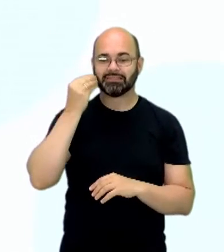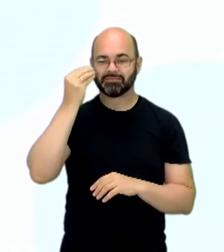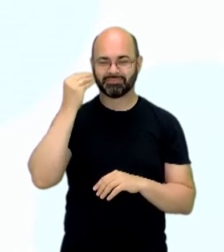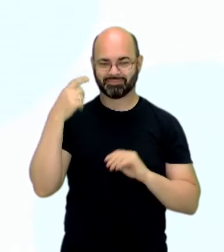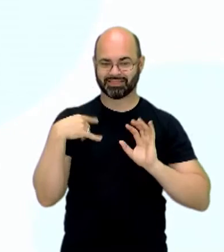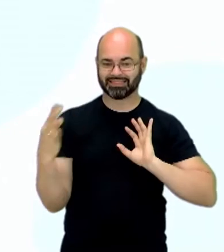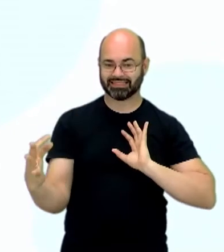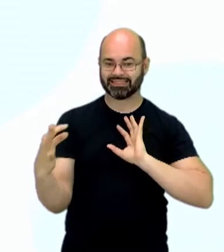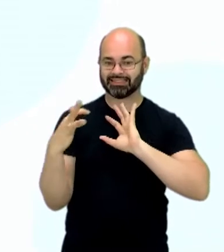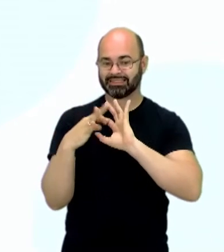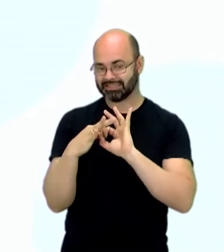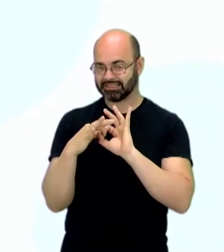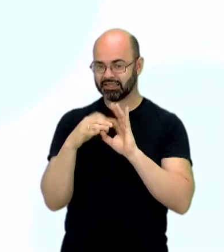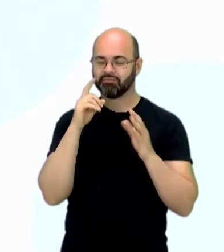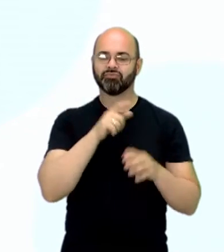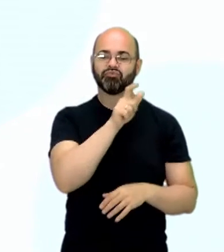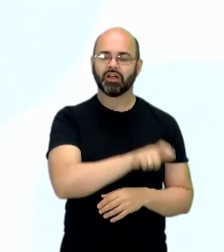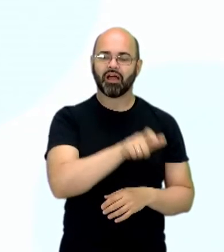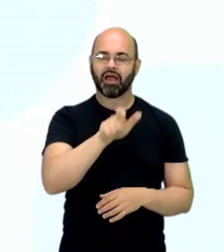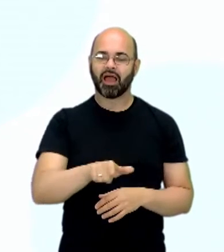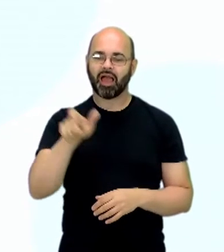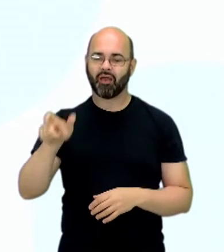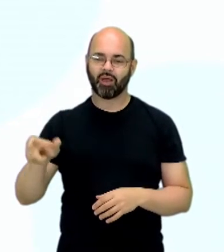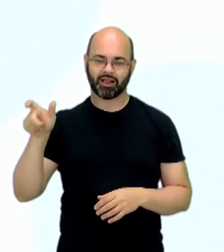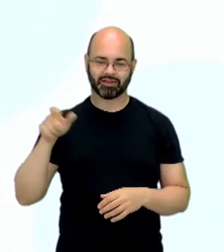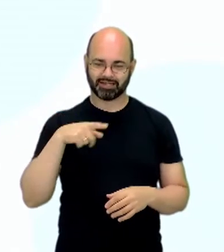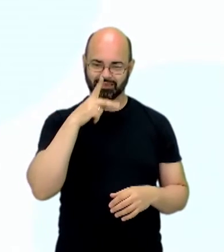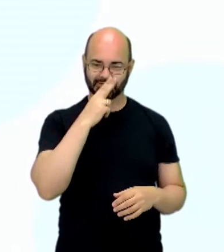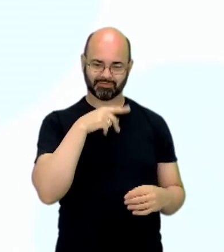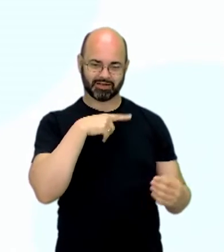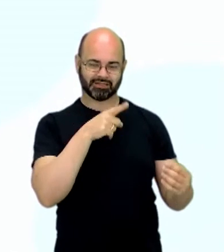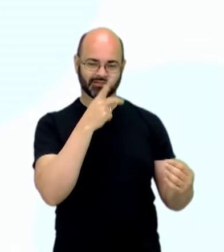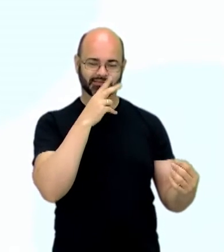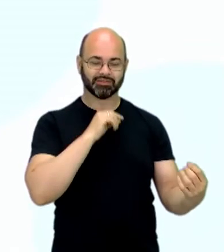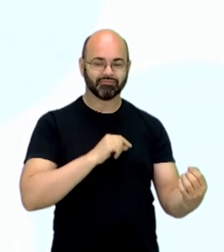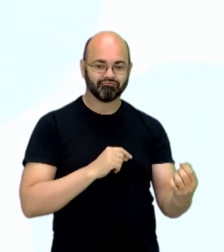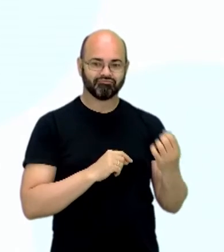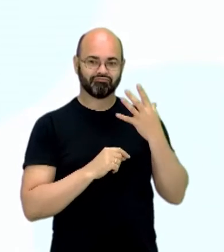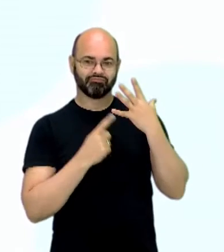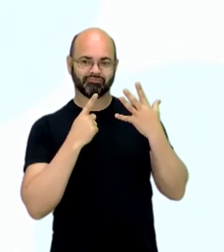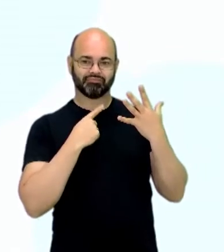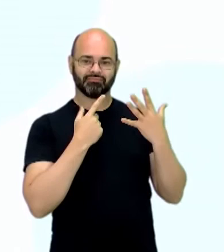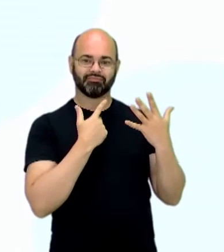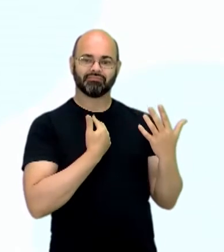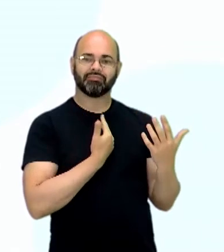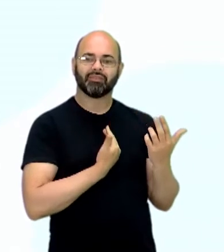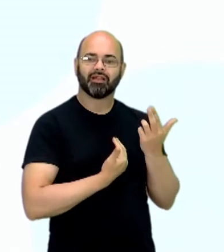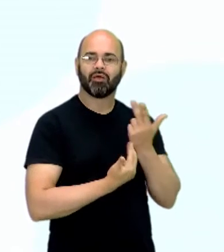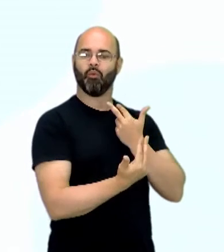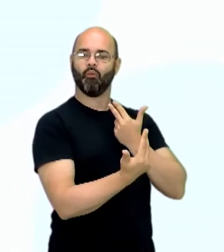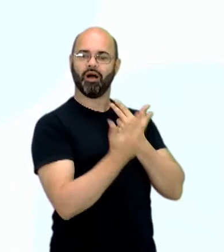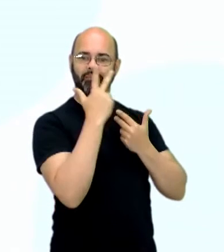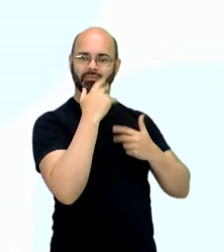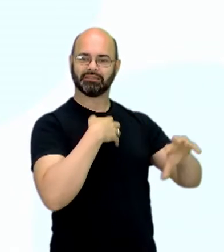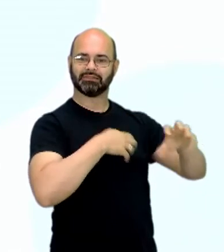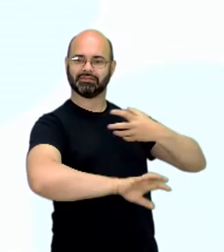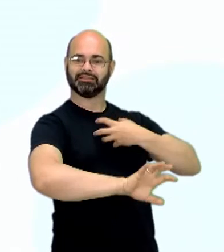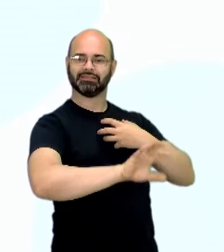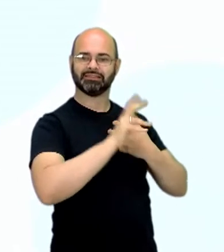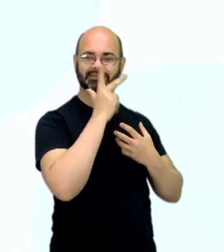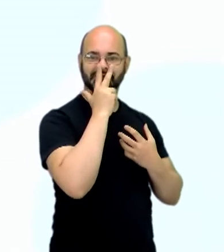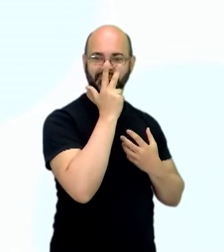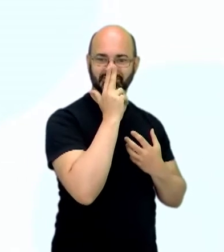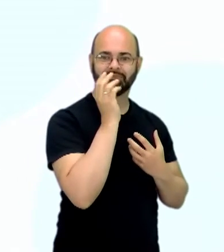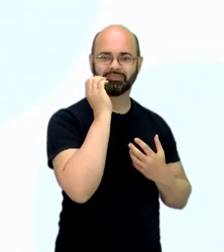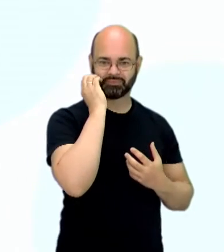experiences to those of the characters. Grandes livros, eles levam você a refletir e